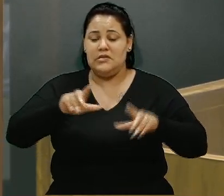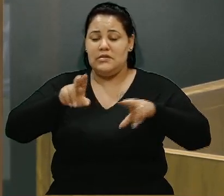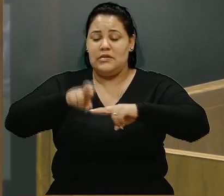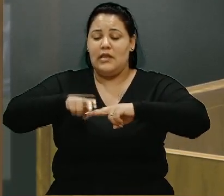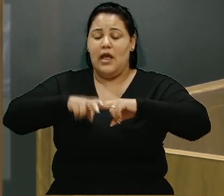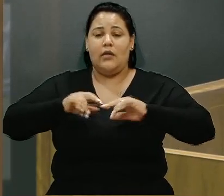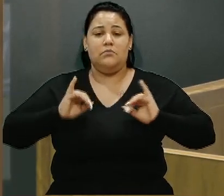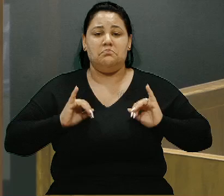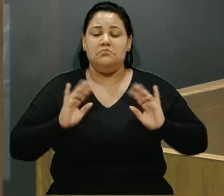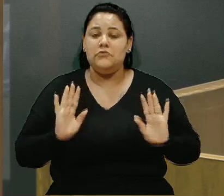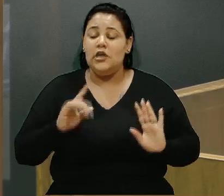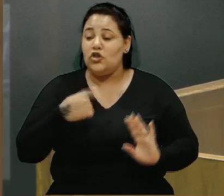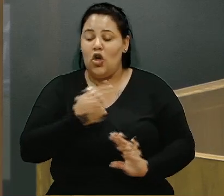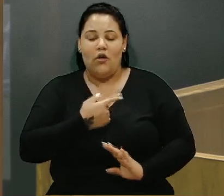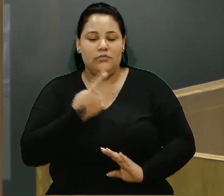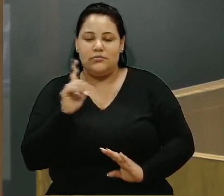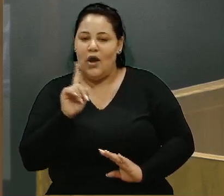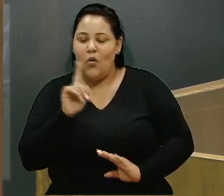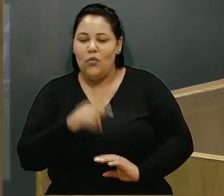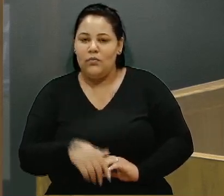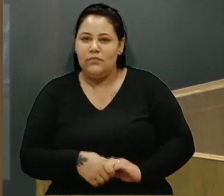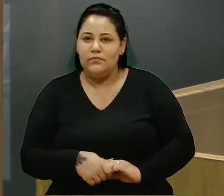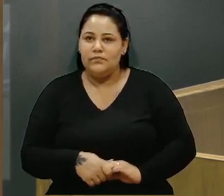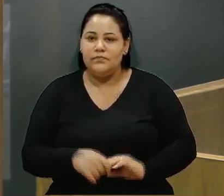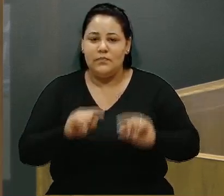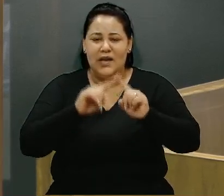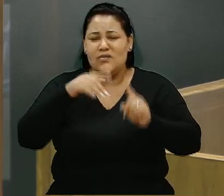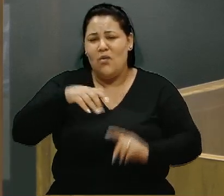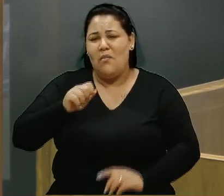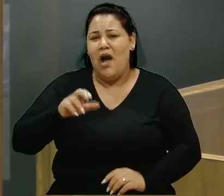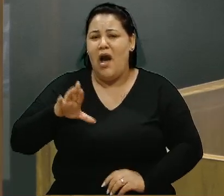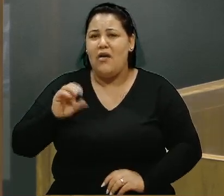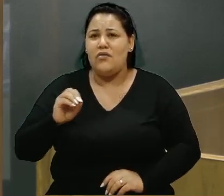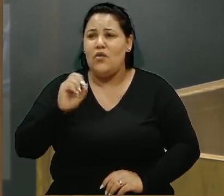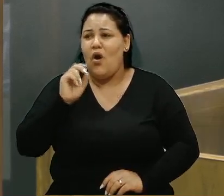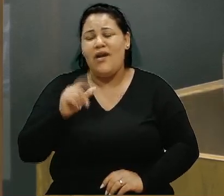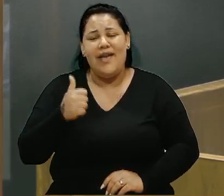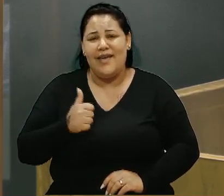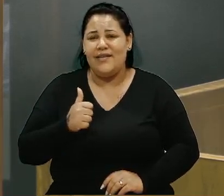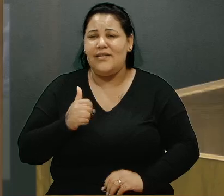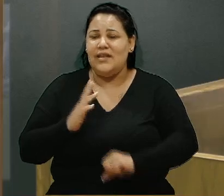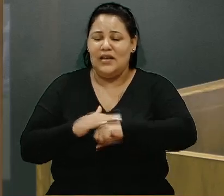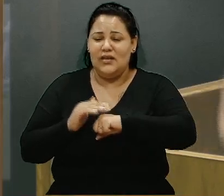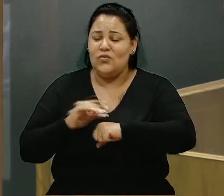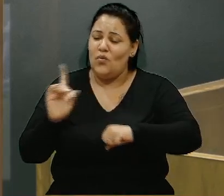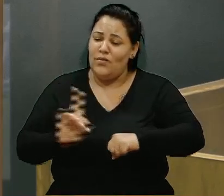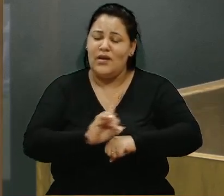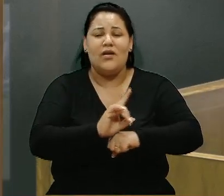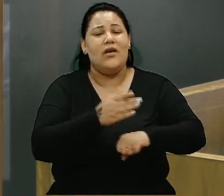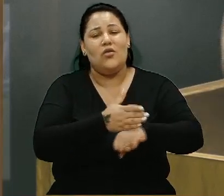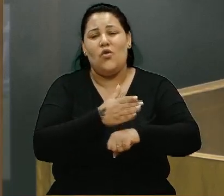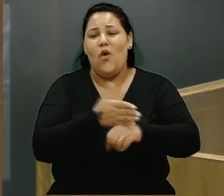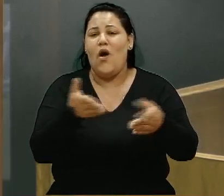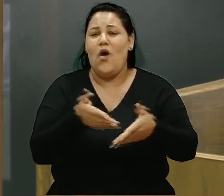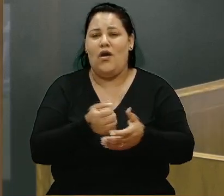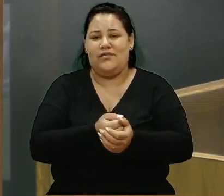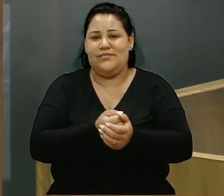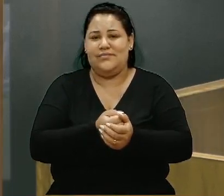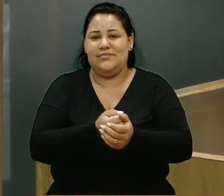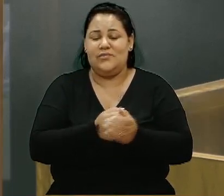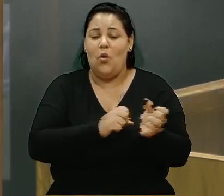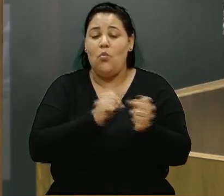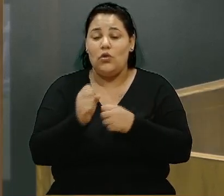não. Tá, mas o Mauro estava, querido do Mauro, assumiu agora. Então, enquanto o Poder